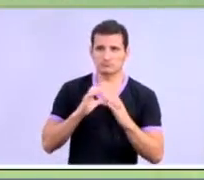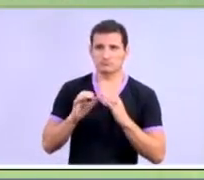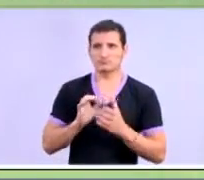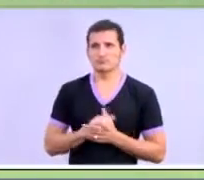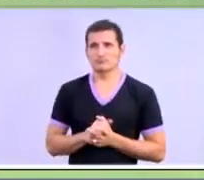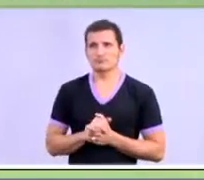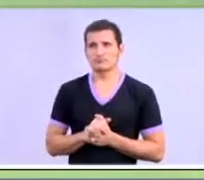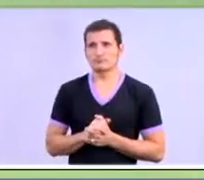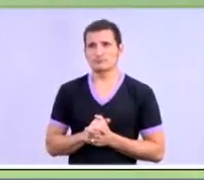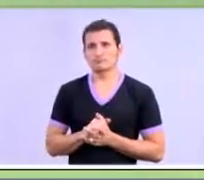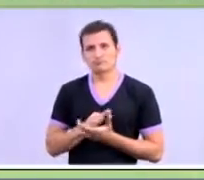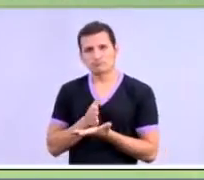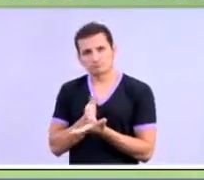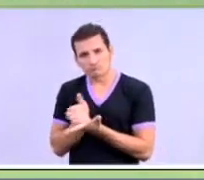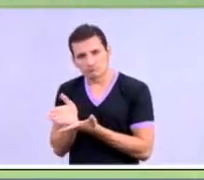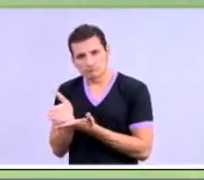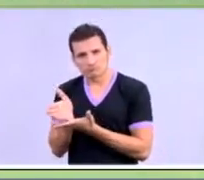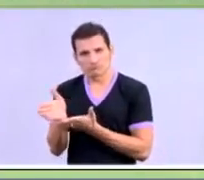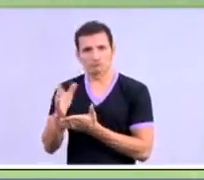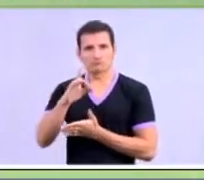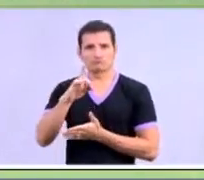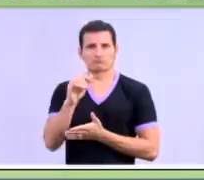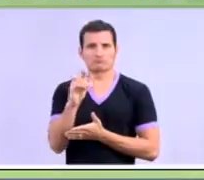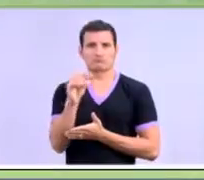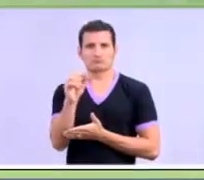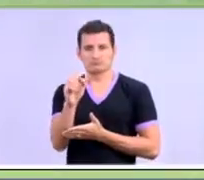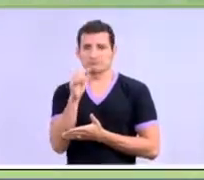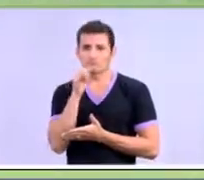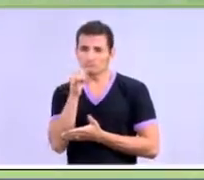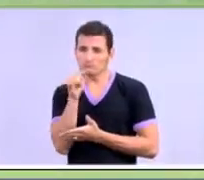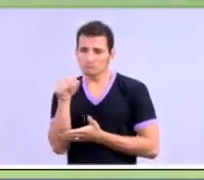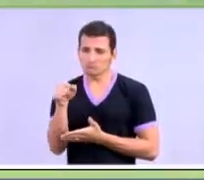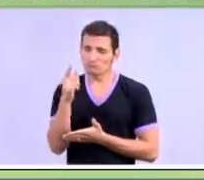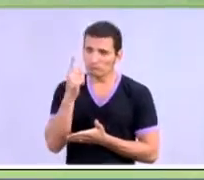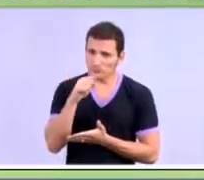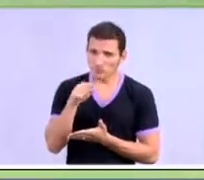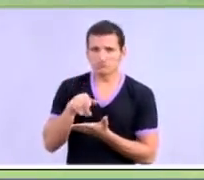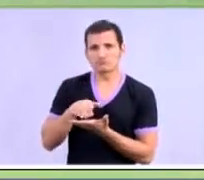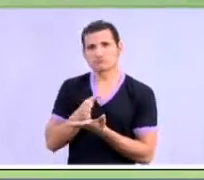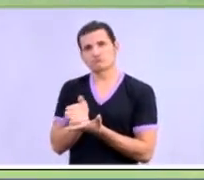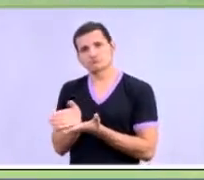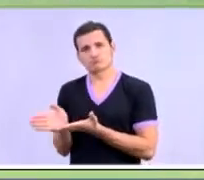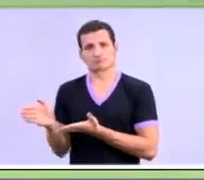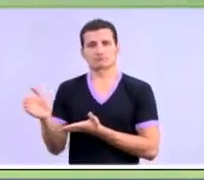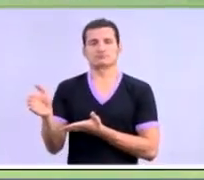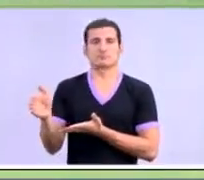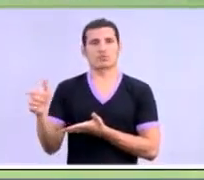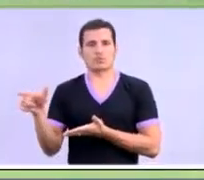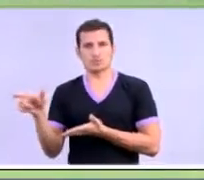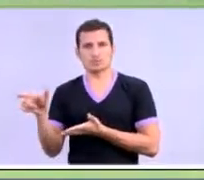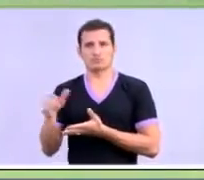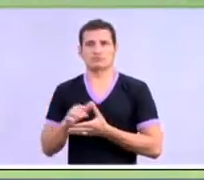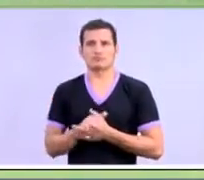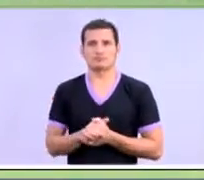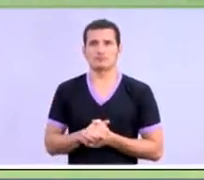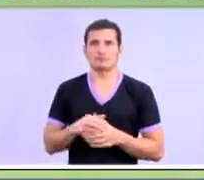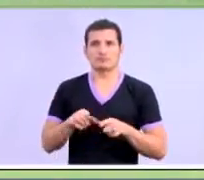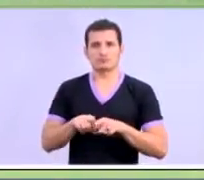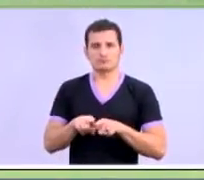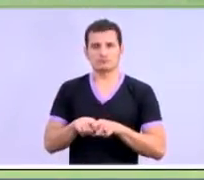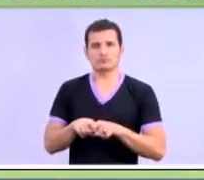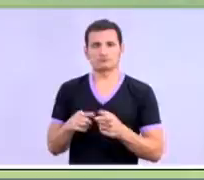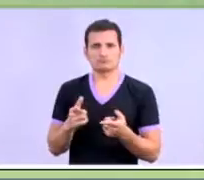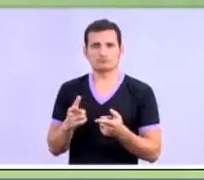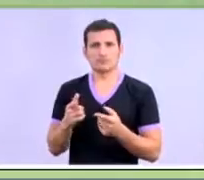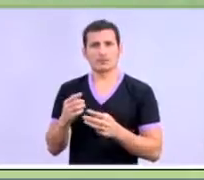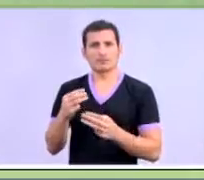direcionar dados por caminhos alternativos quando houver uma falha de link e também classificar e direcionar